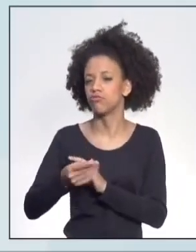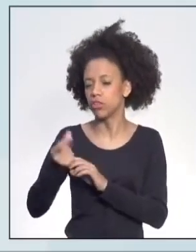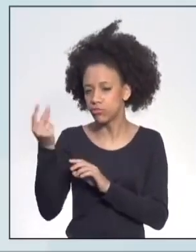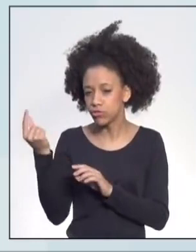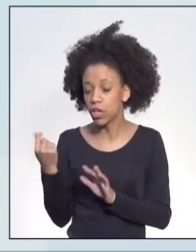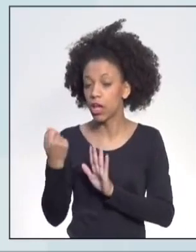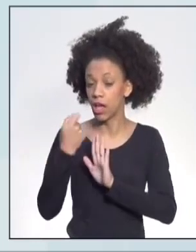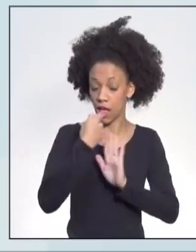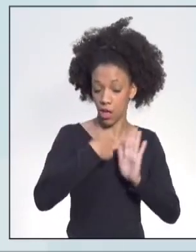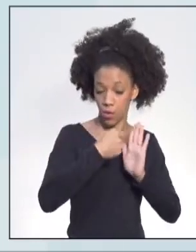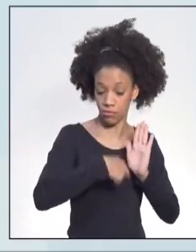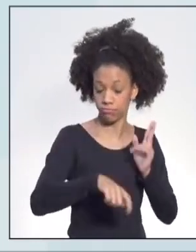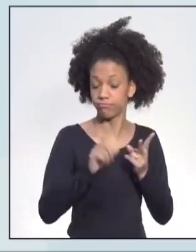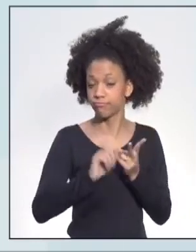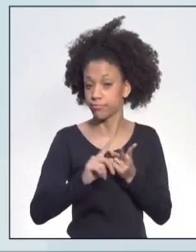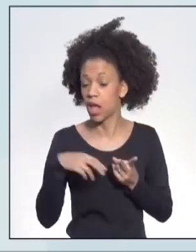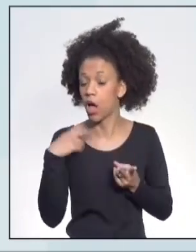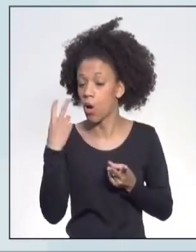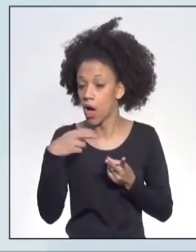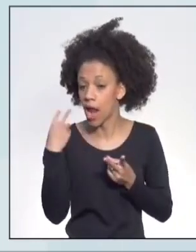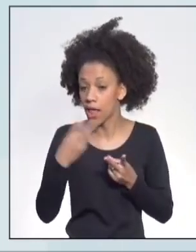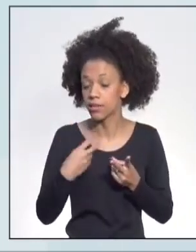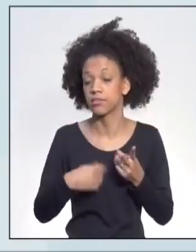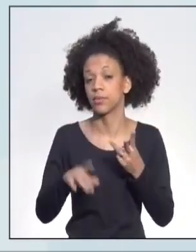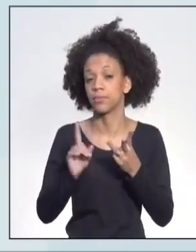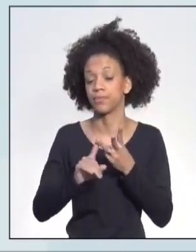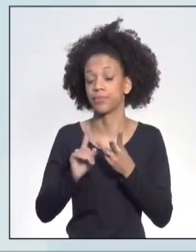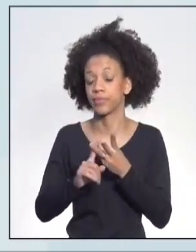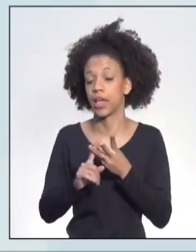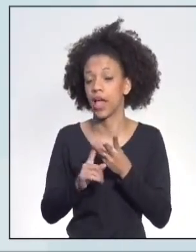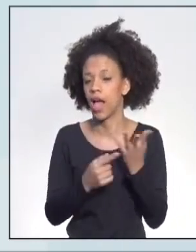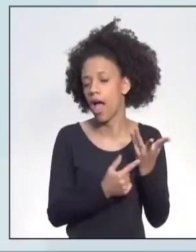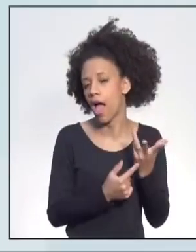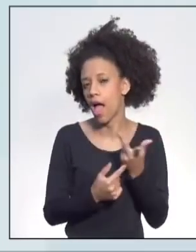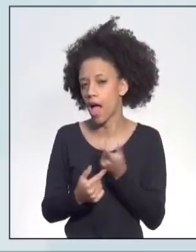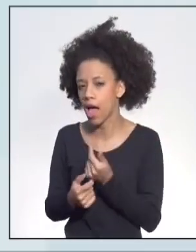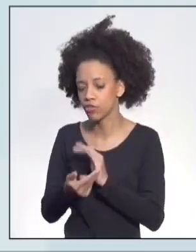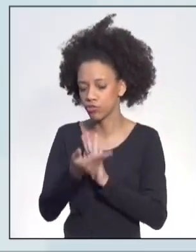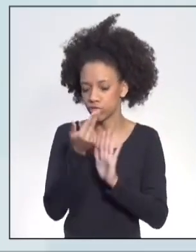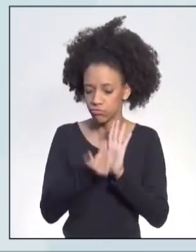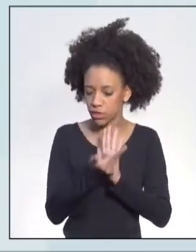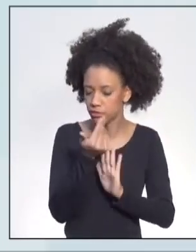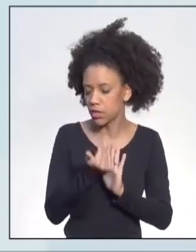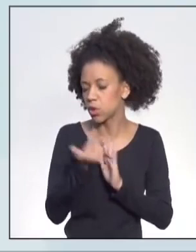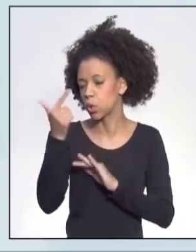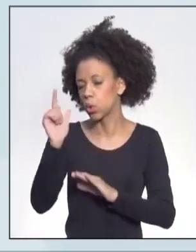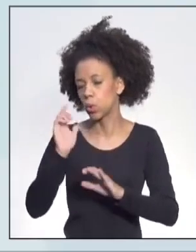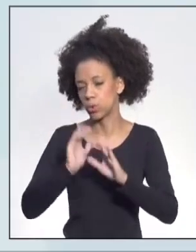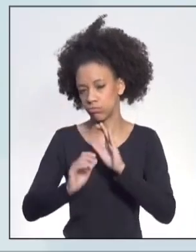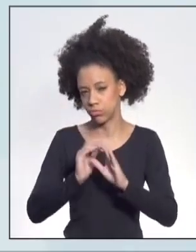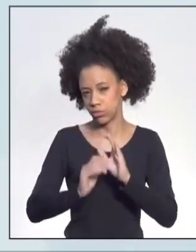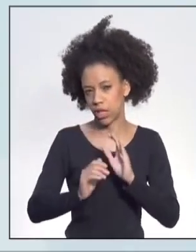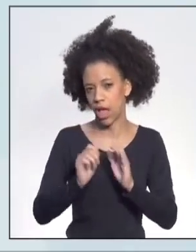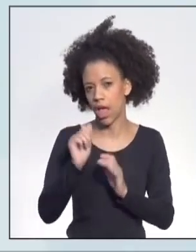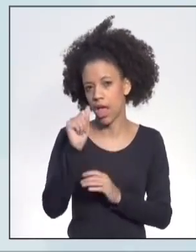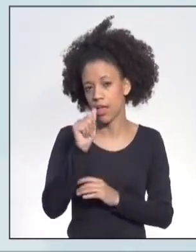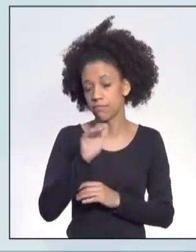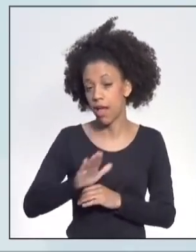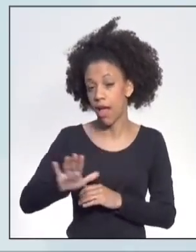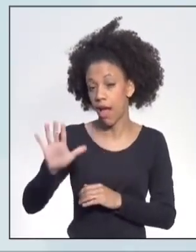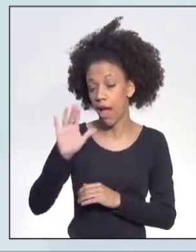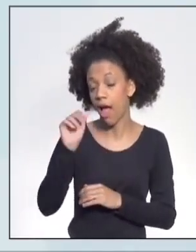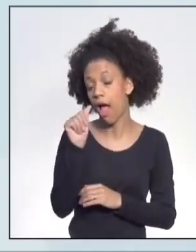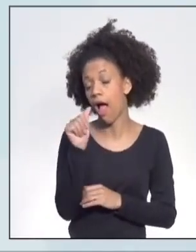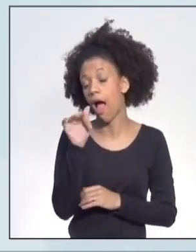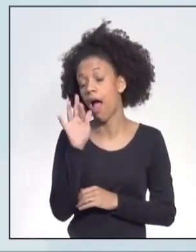escrita, a oralidade, as artes e outras formas de comunicação na África, na América